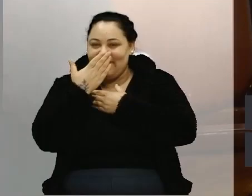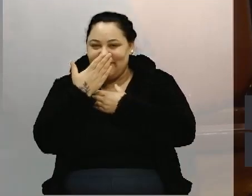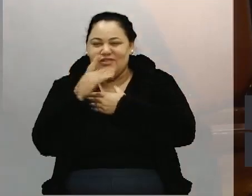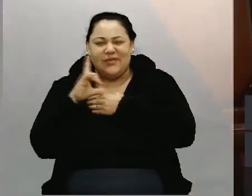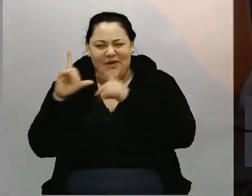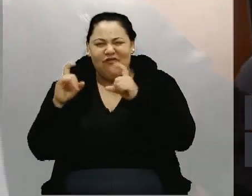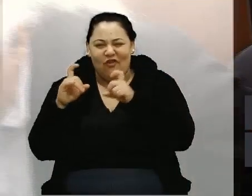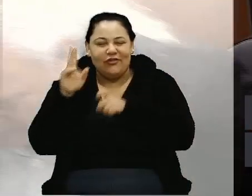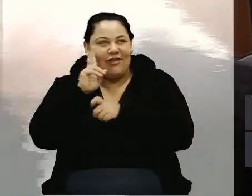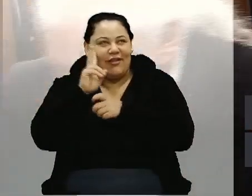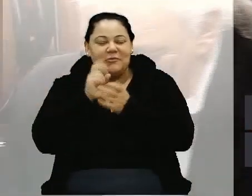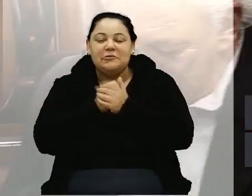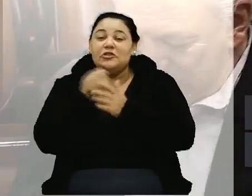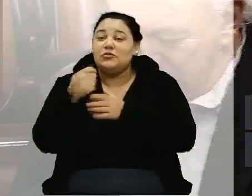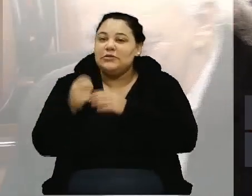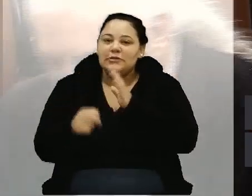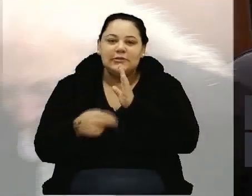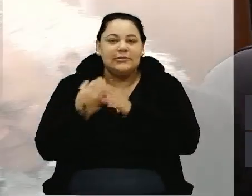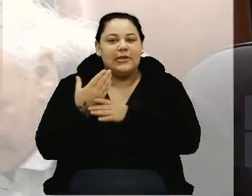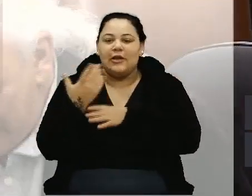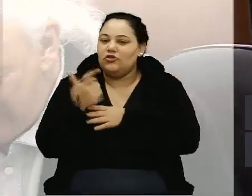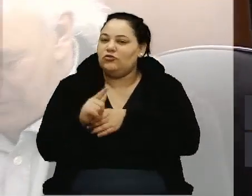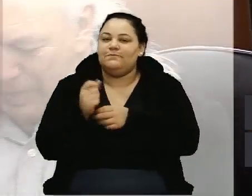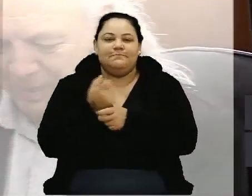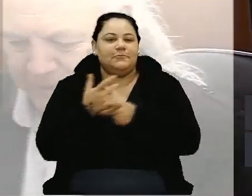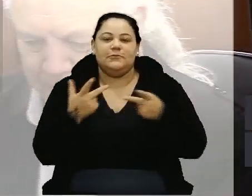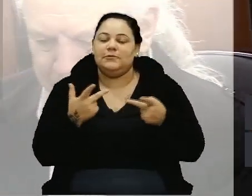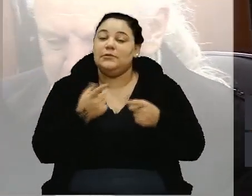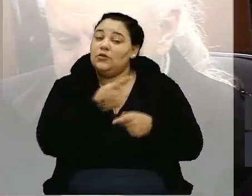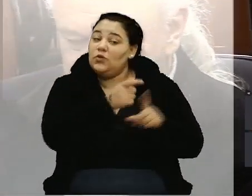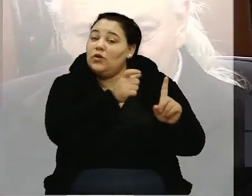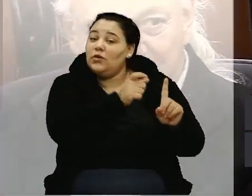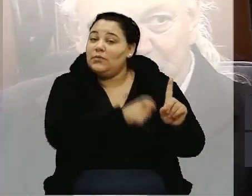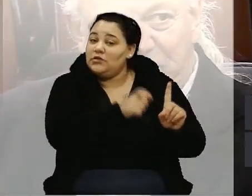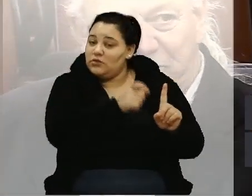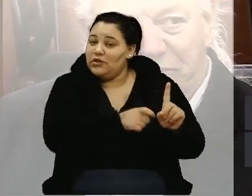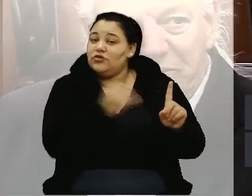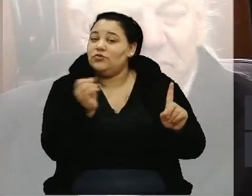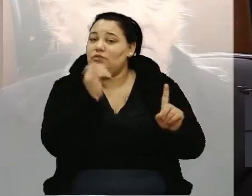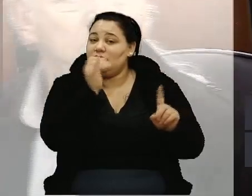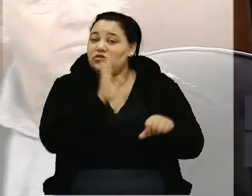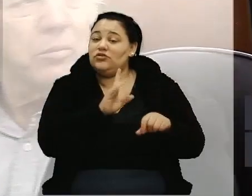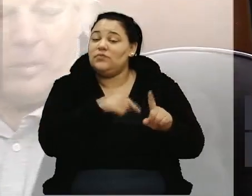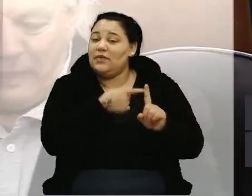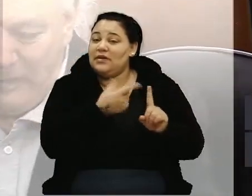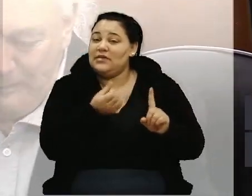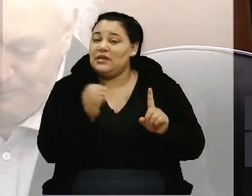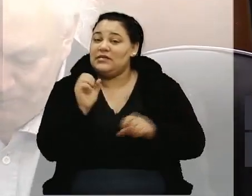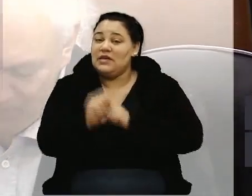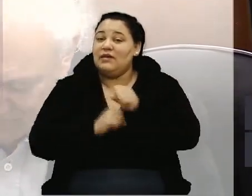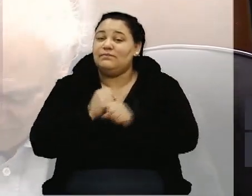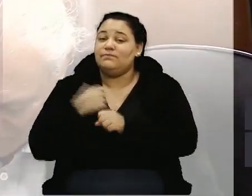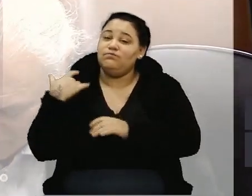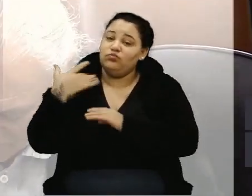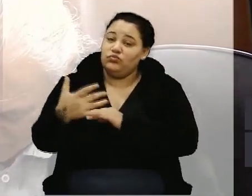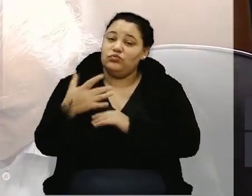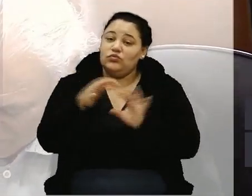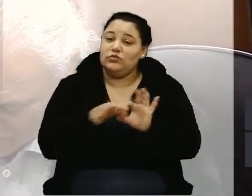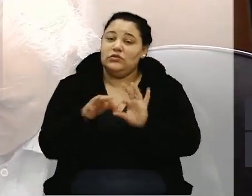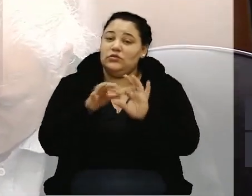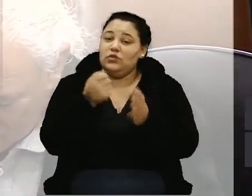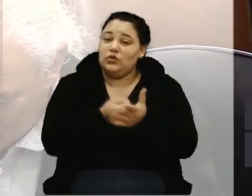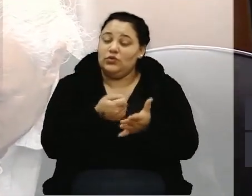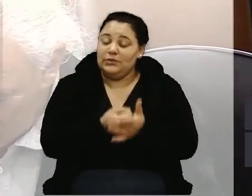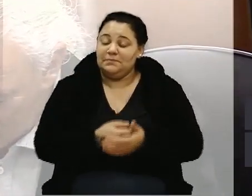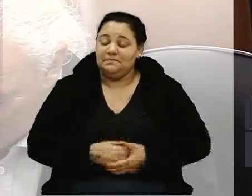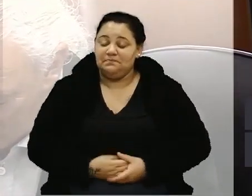reinventar. E tu é um personagem central nessa história de mais de 60 anos de união e luta da nossa UAB. Eu